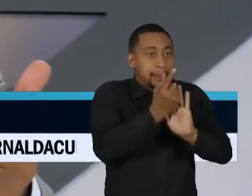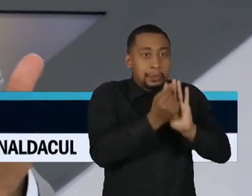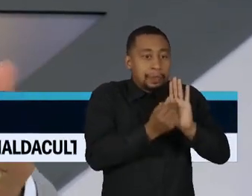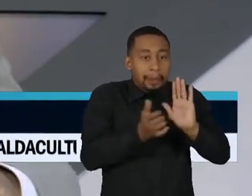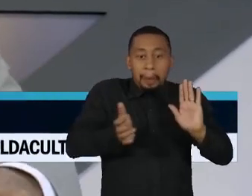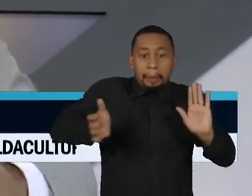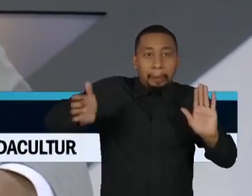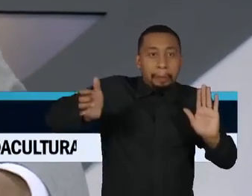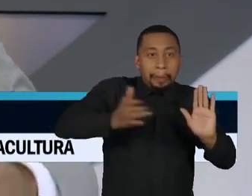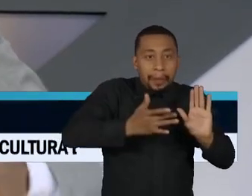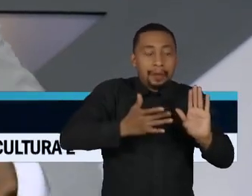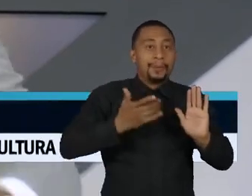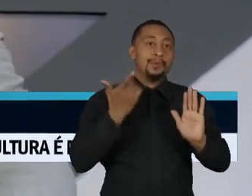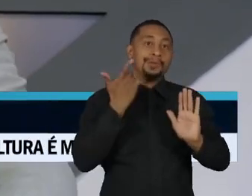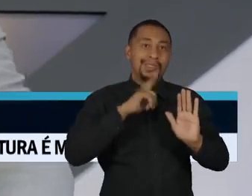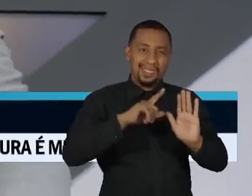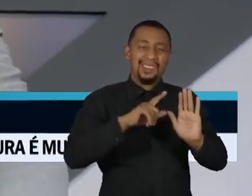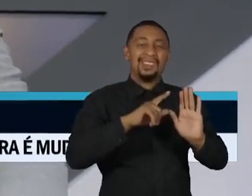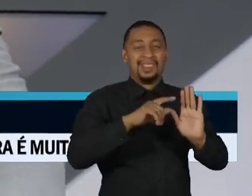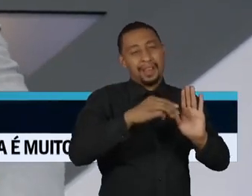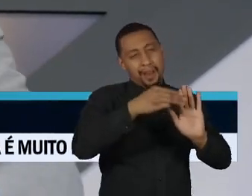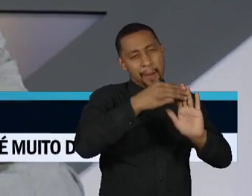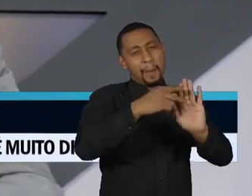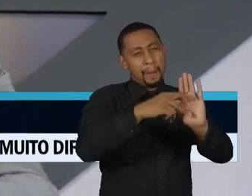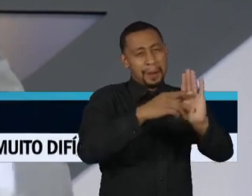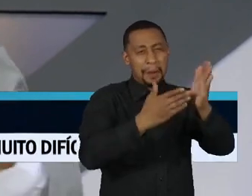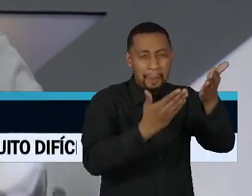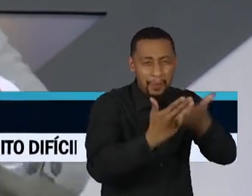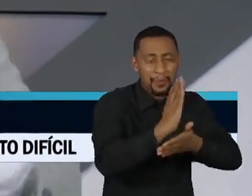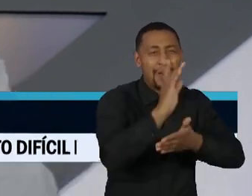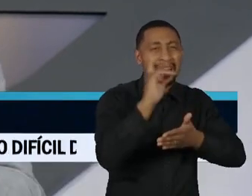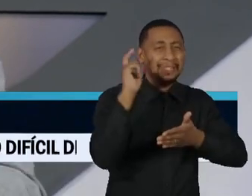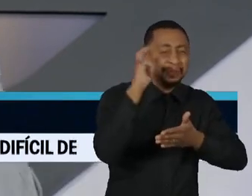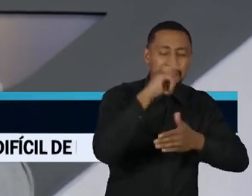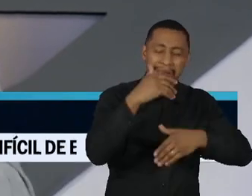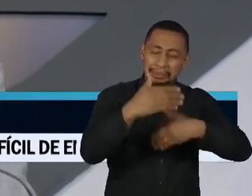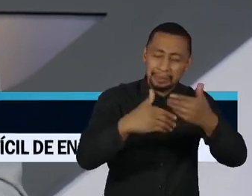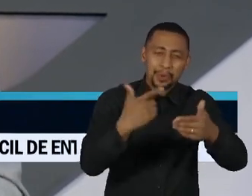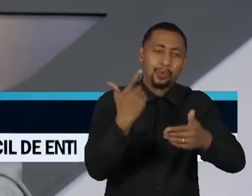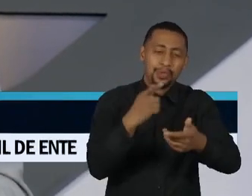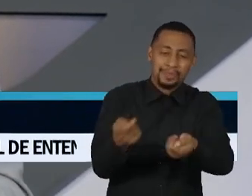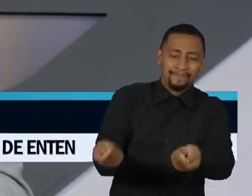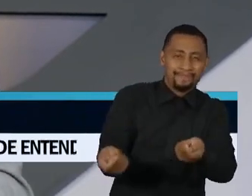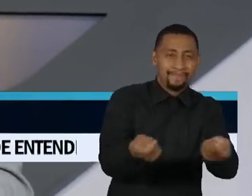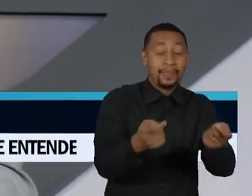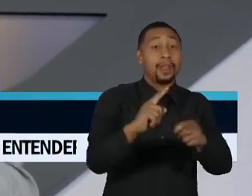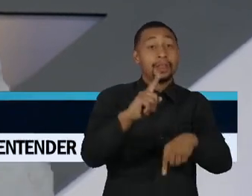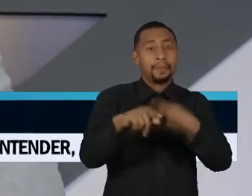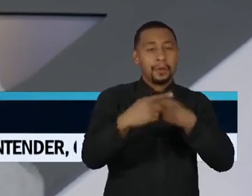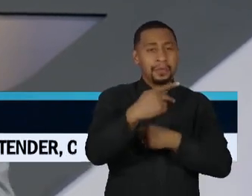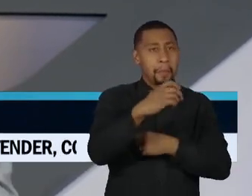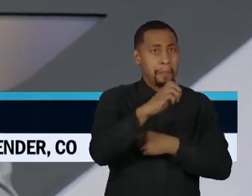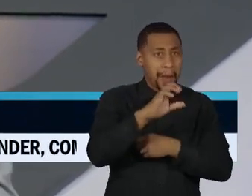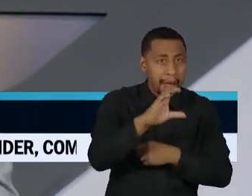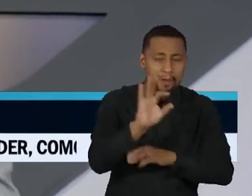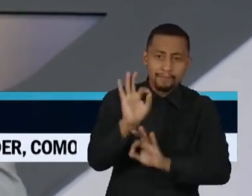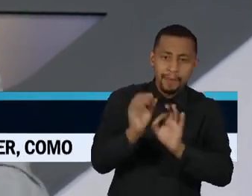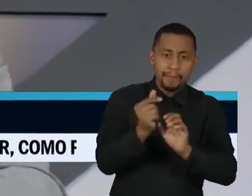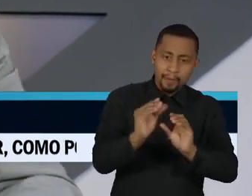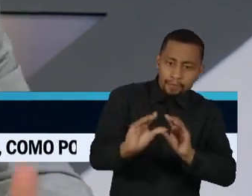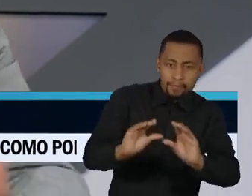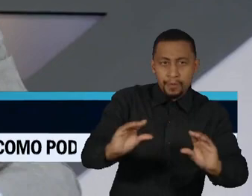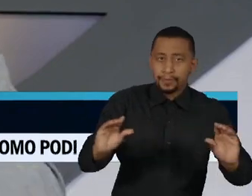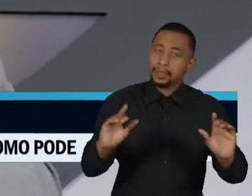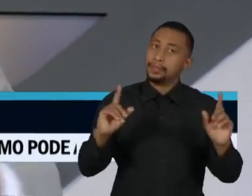uma medida provisória com os recursos para começar a governar e depois uma medida mínima para preparar o seu plano de governo.